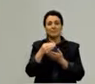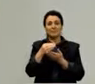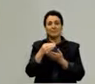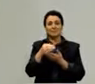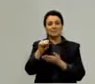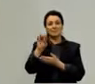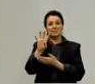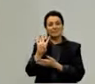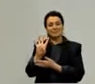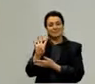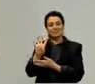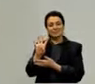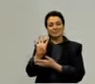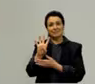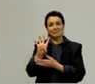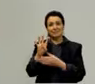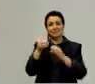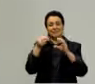4.